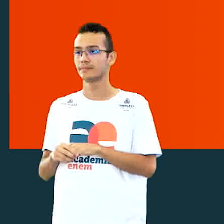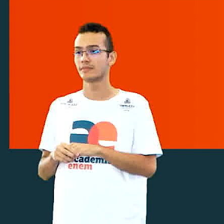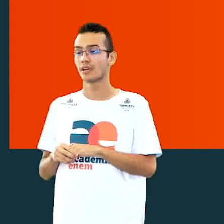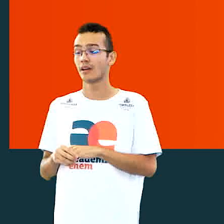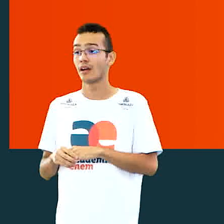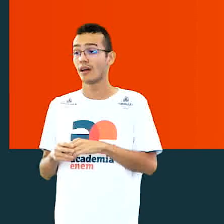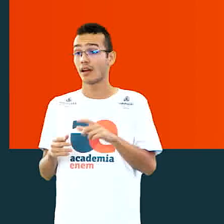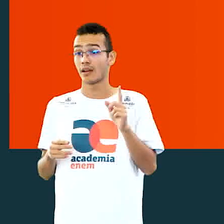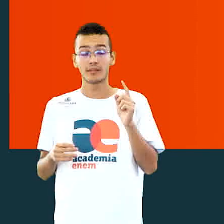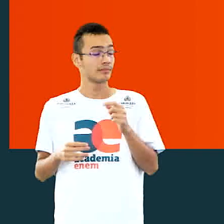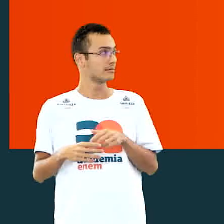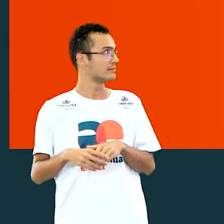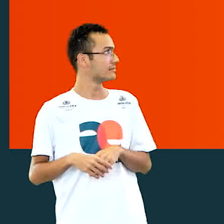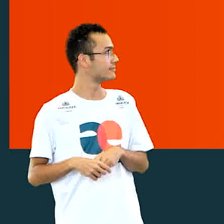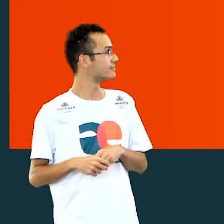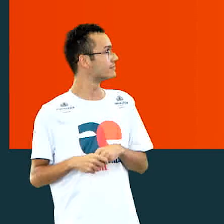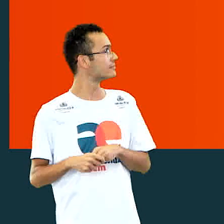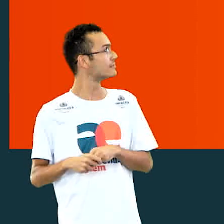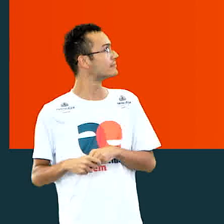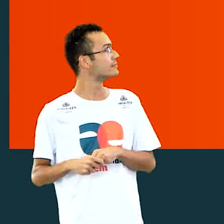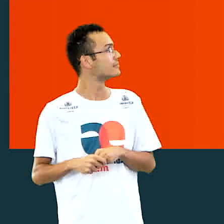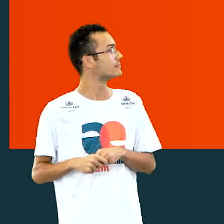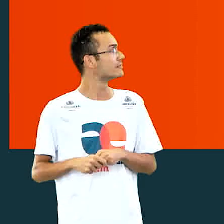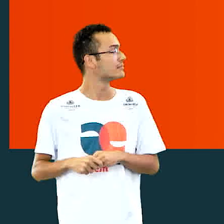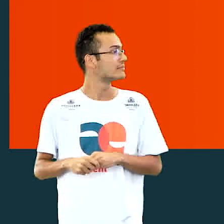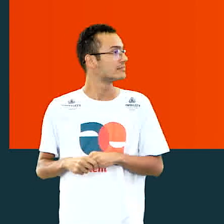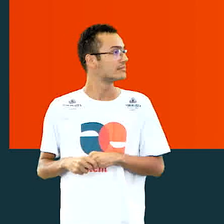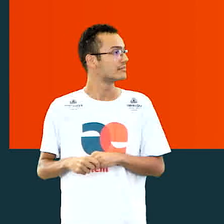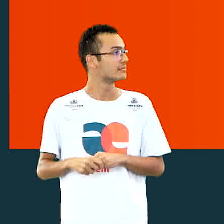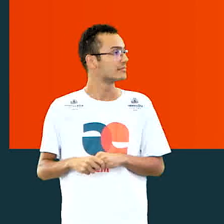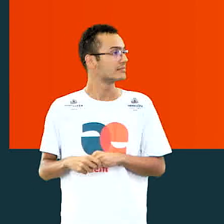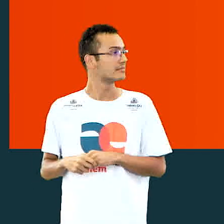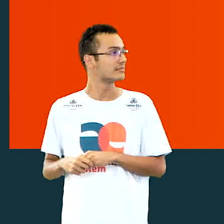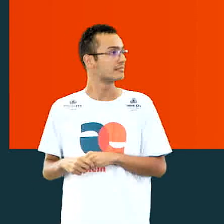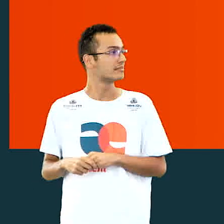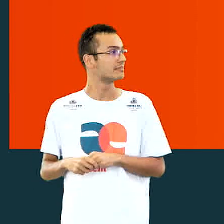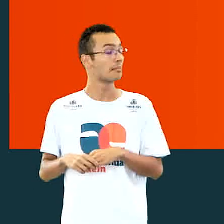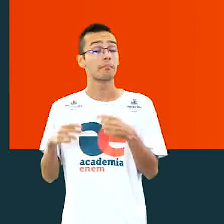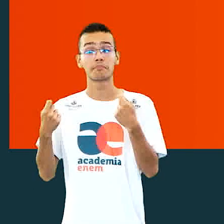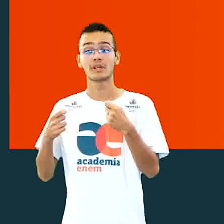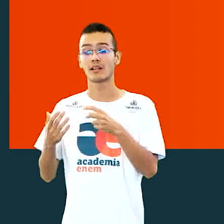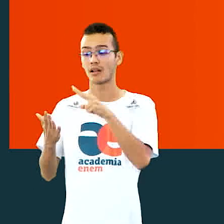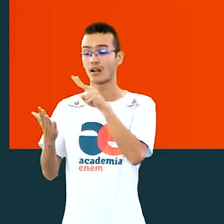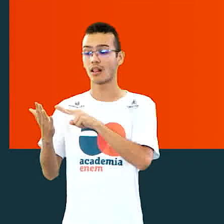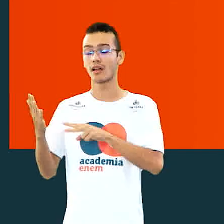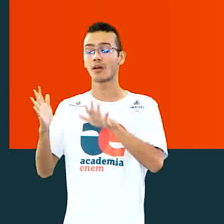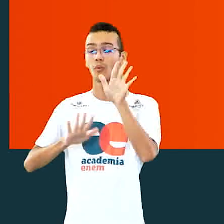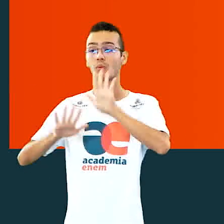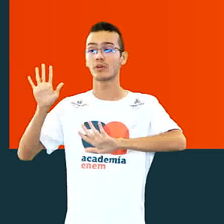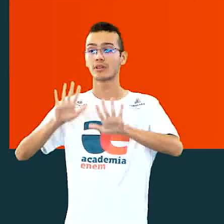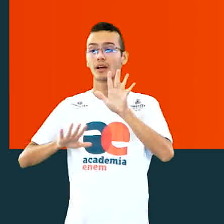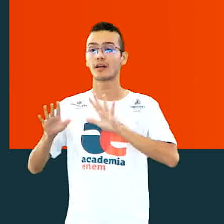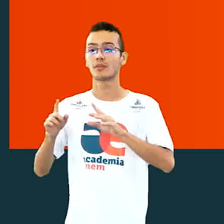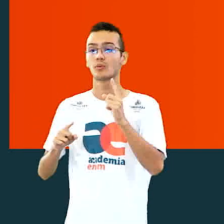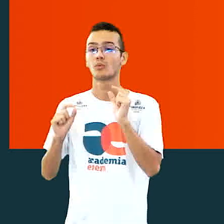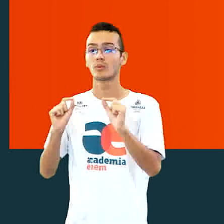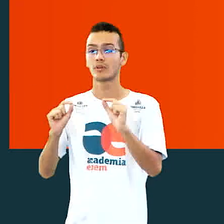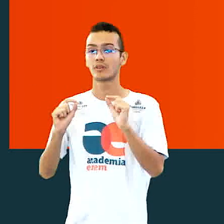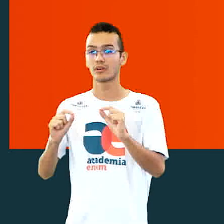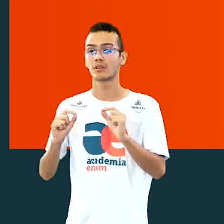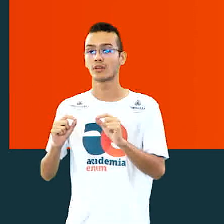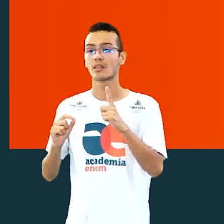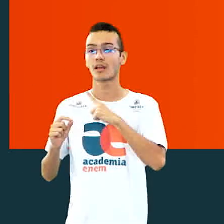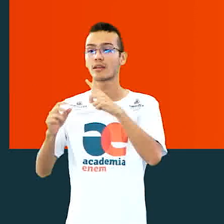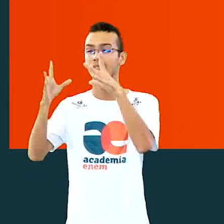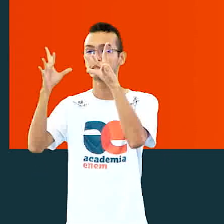resistência elétrica nominal. Vamos lá. Durante a leitura, você tem que tomar cuidado com alguns detalhes no texto. Vamos